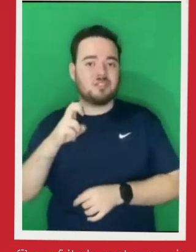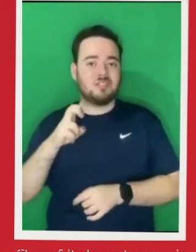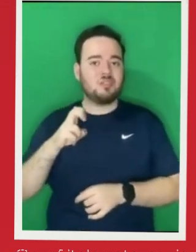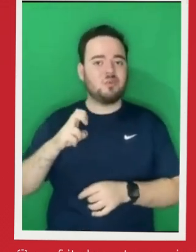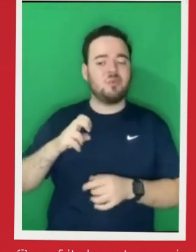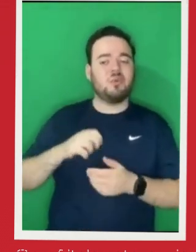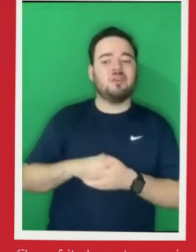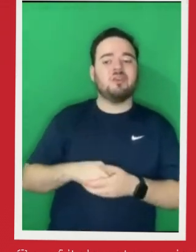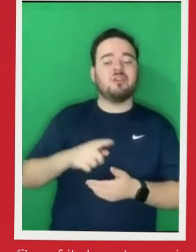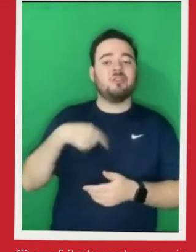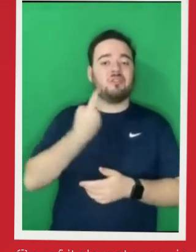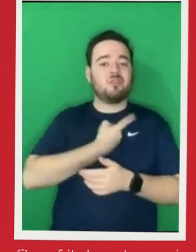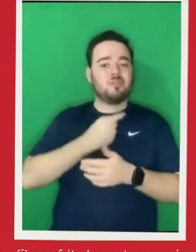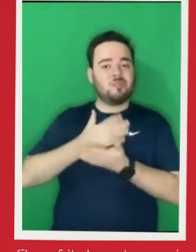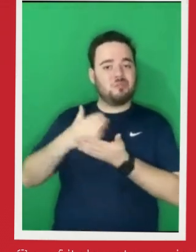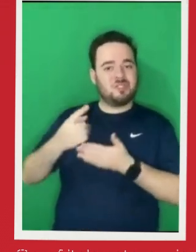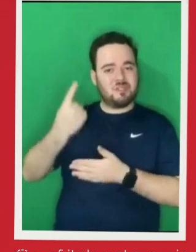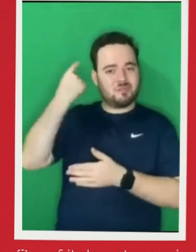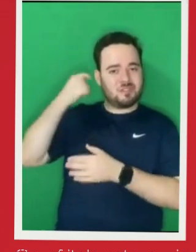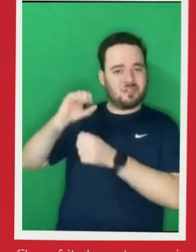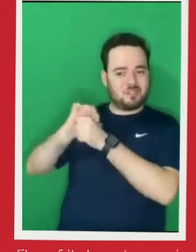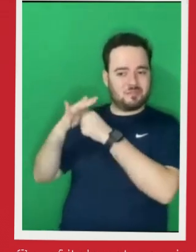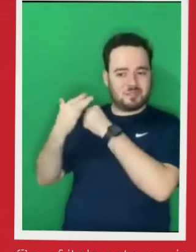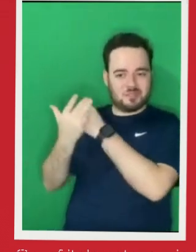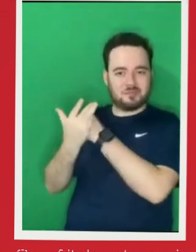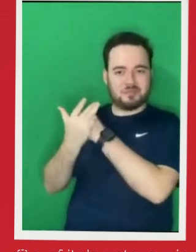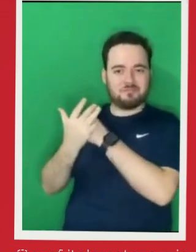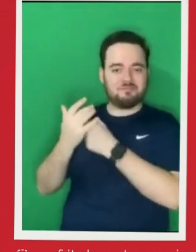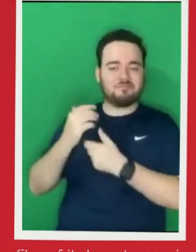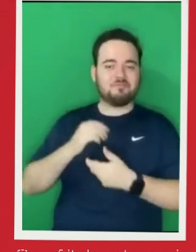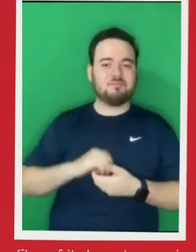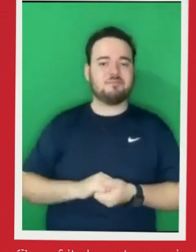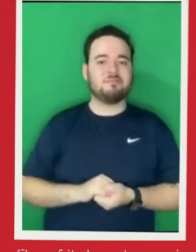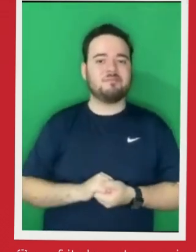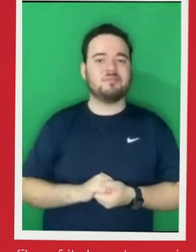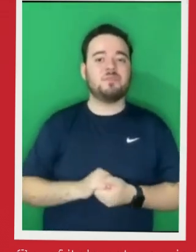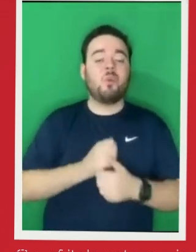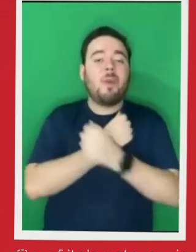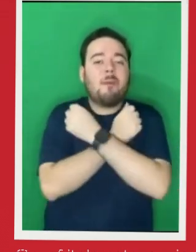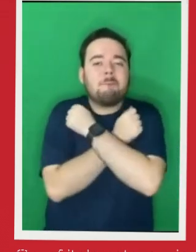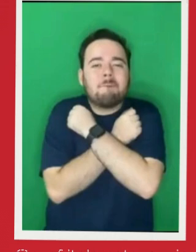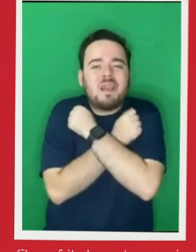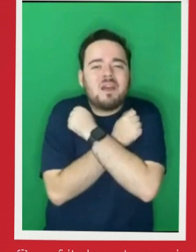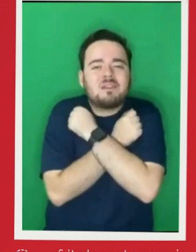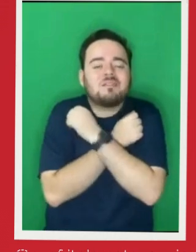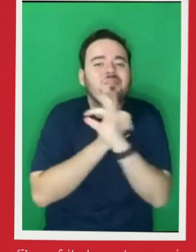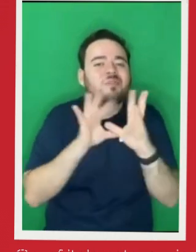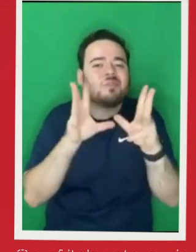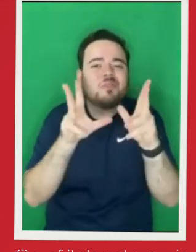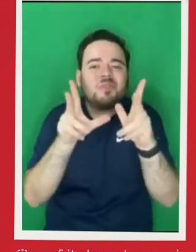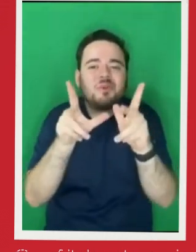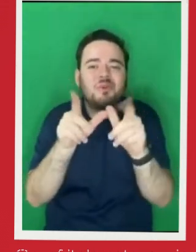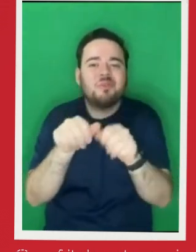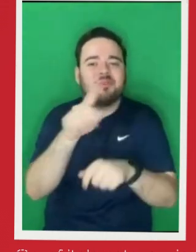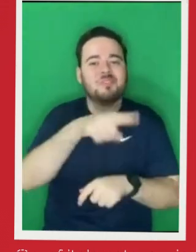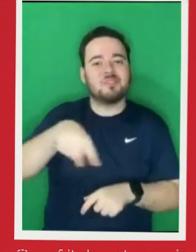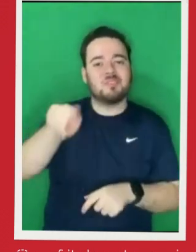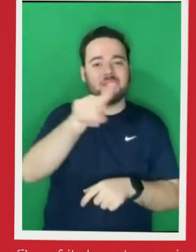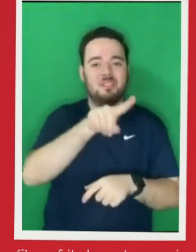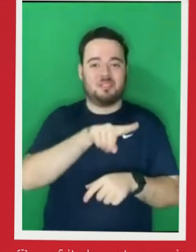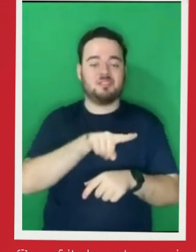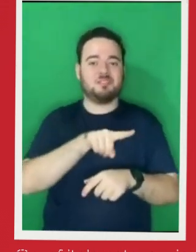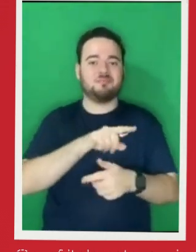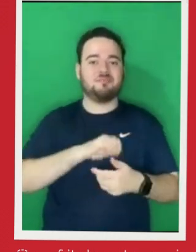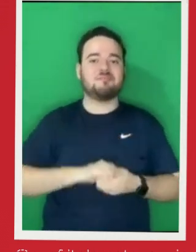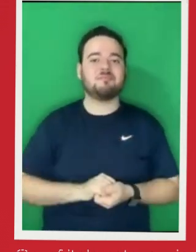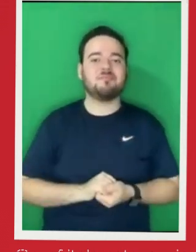a gente começou na pandemia. Gente, eu vou dar um abraço em todo mundo, terminar hoje à noite, a